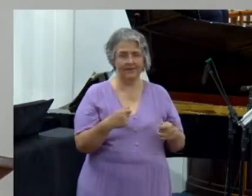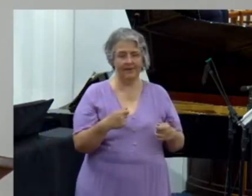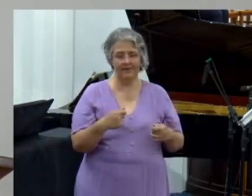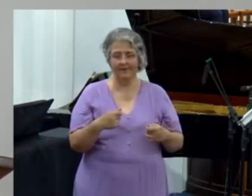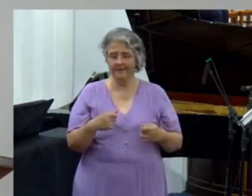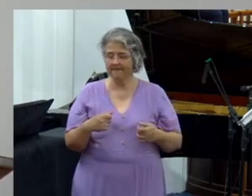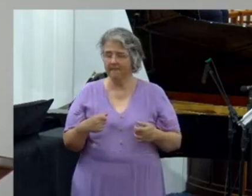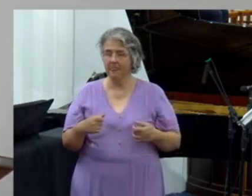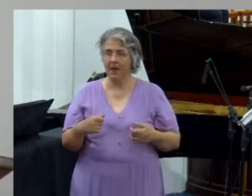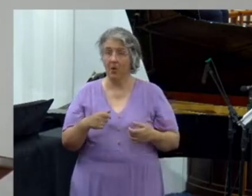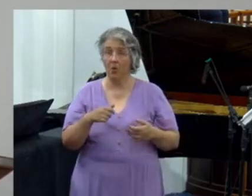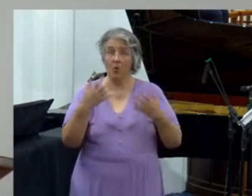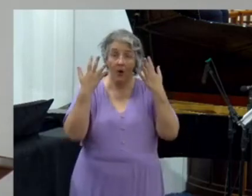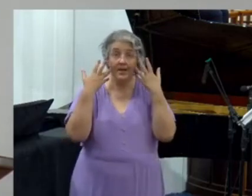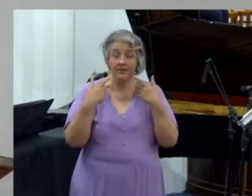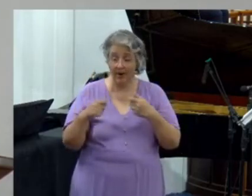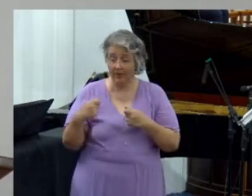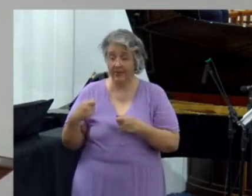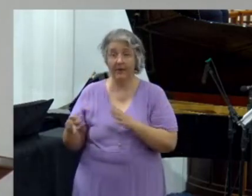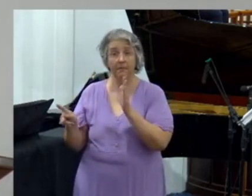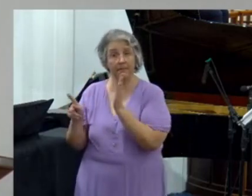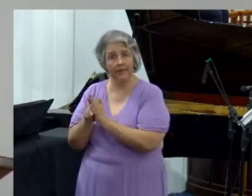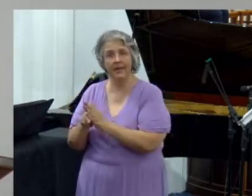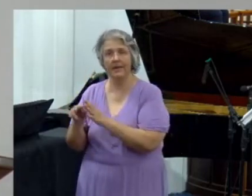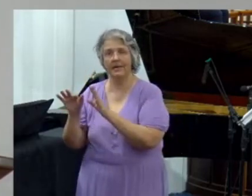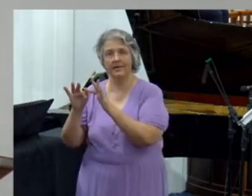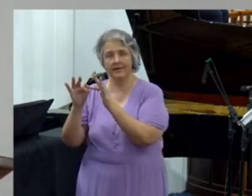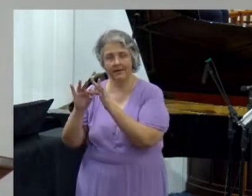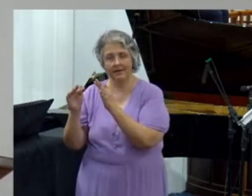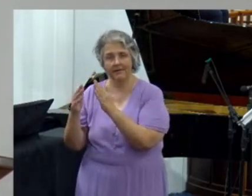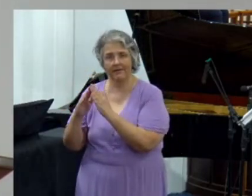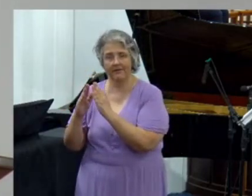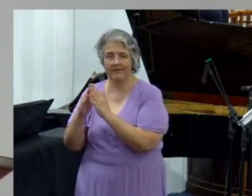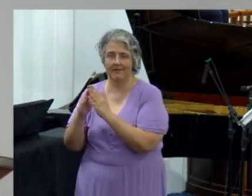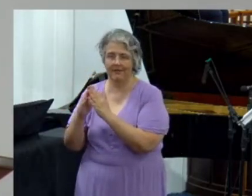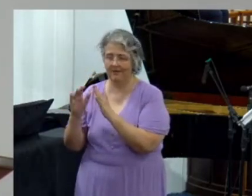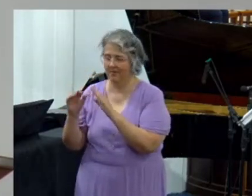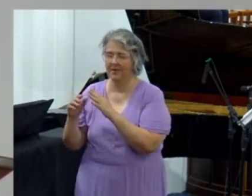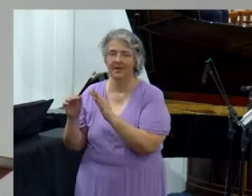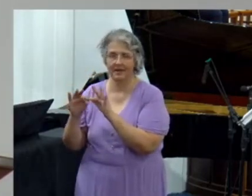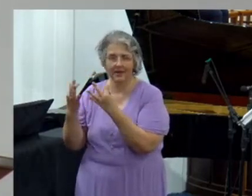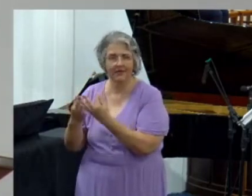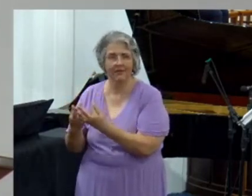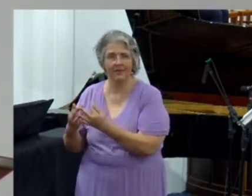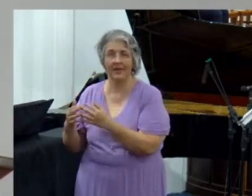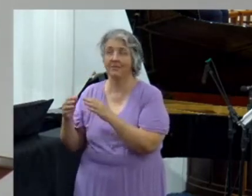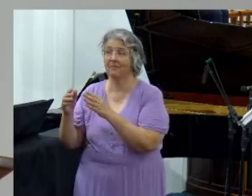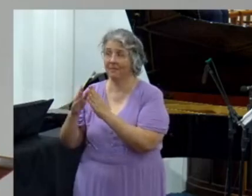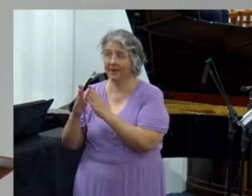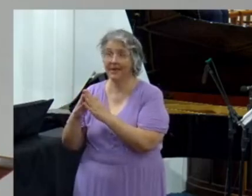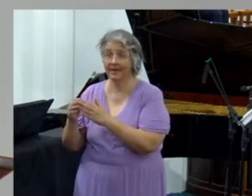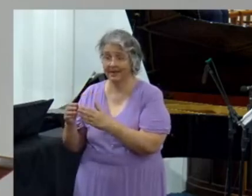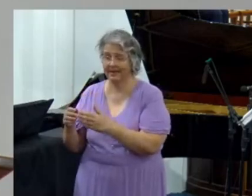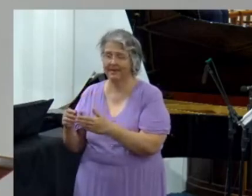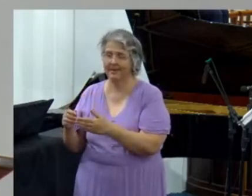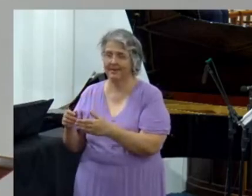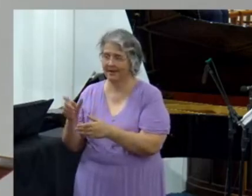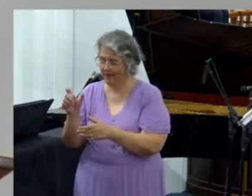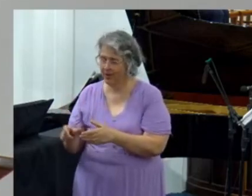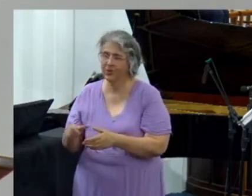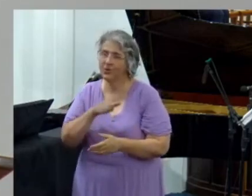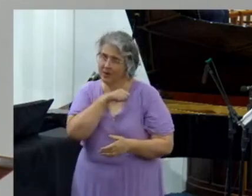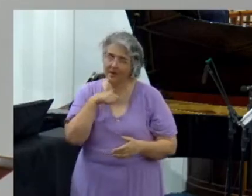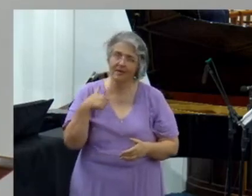ofertante, mas a religião judaica, com o tempo, achou um jeitinho da pessoa simplesmente, na época da Páscoa, ir